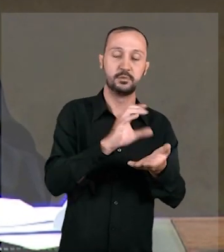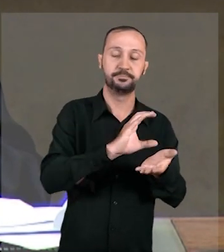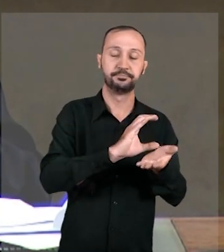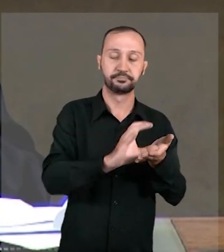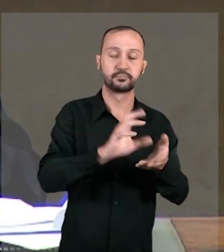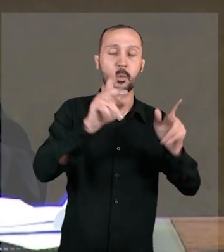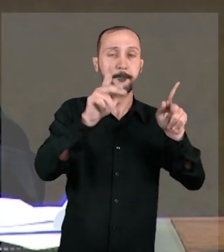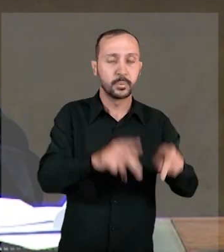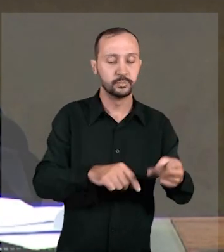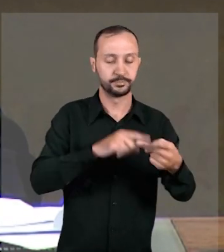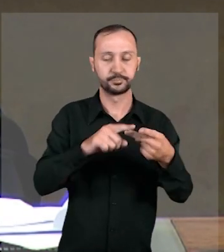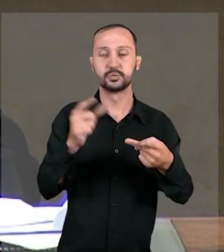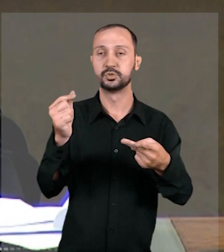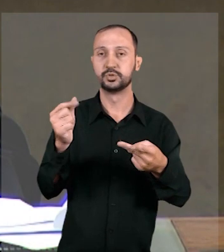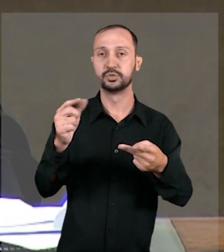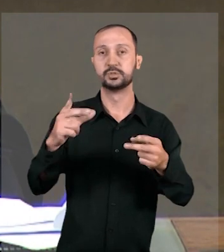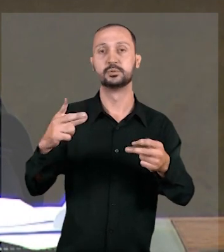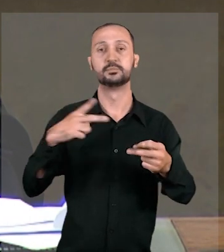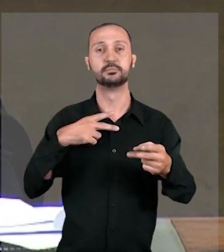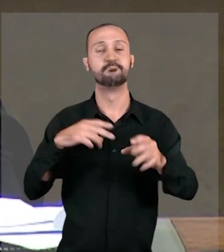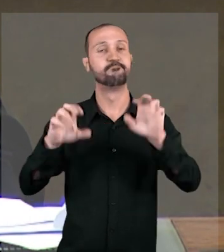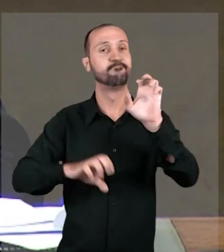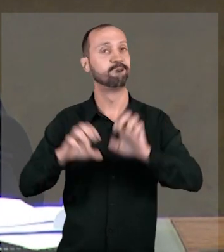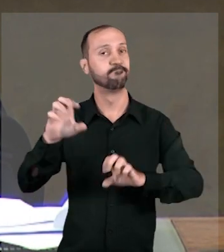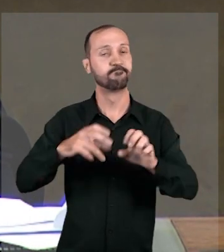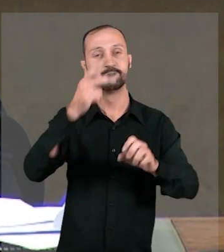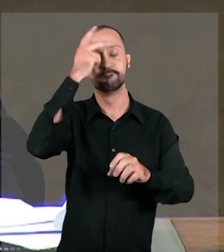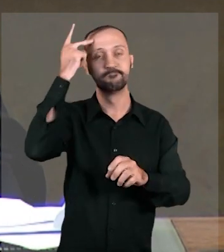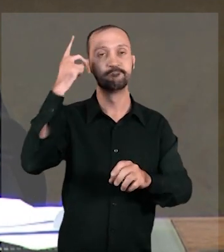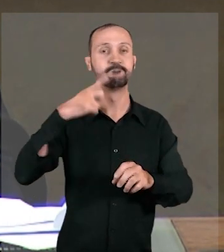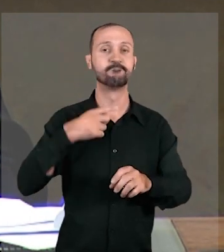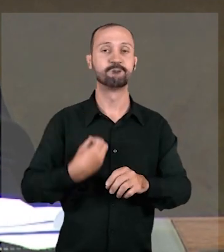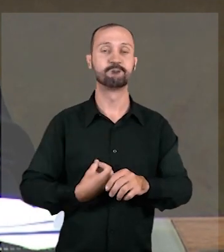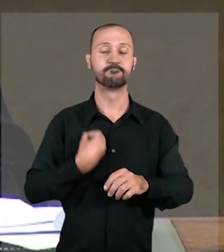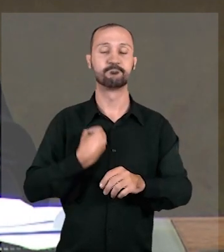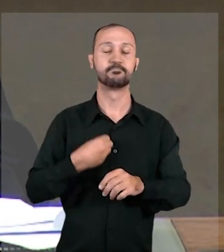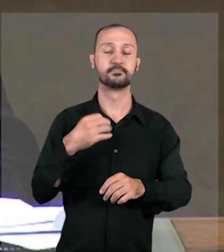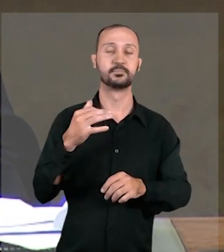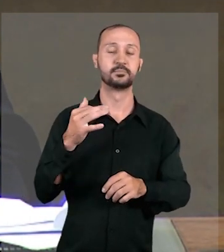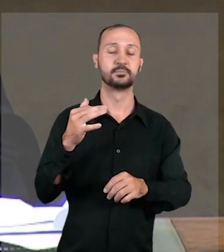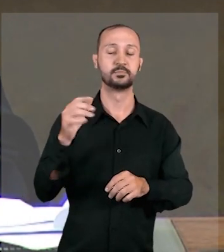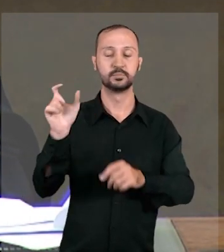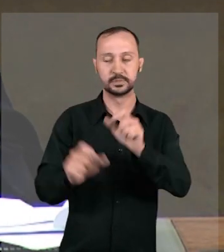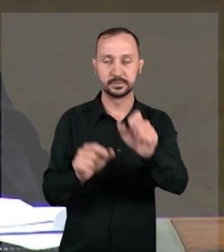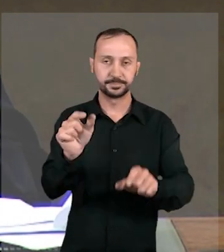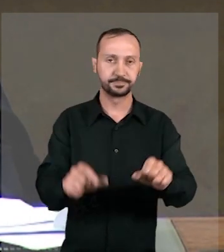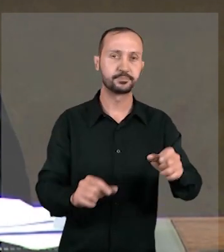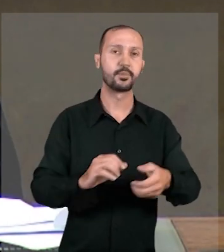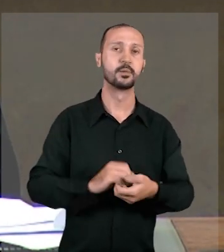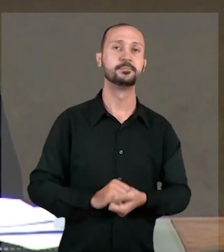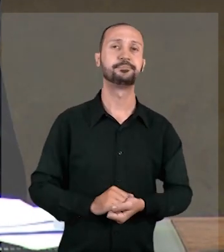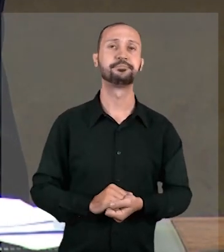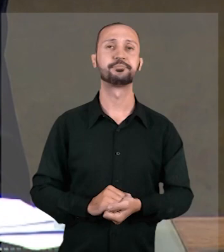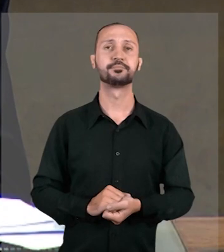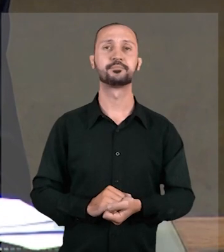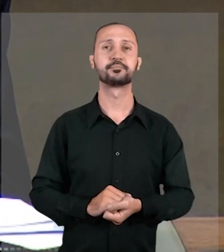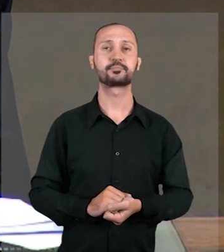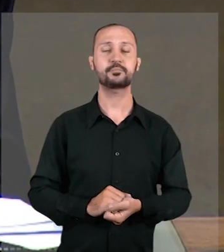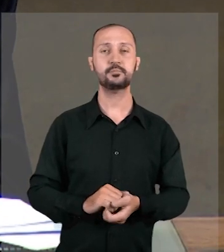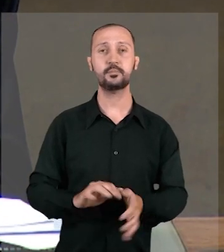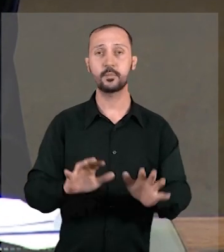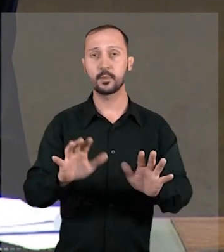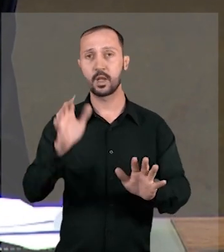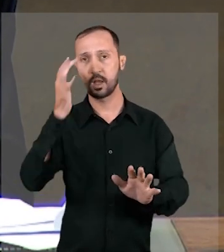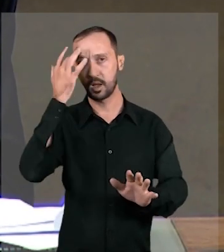fundos empresariais e fundos de pessoas físicas. O que eu